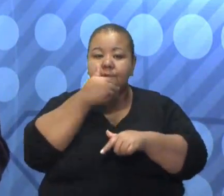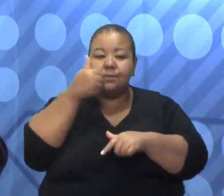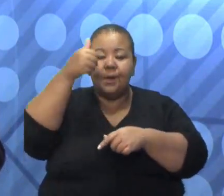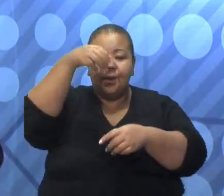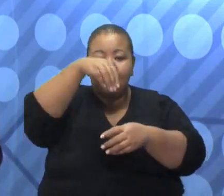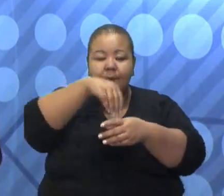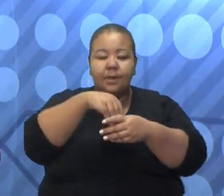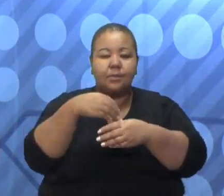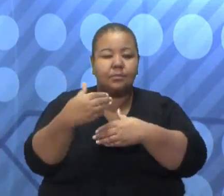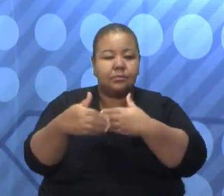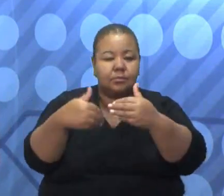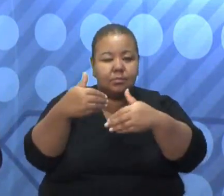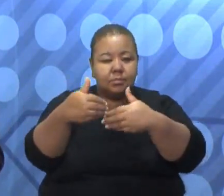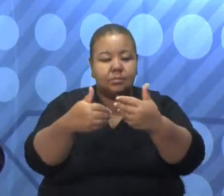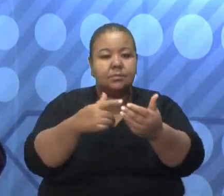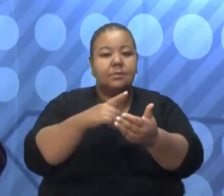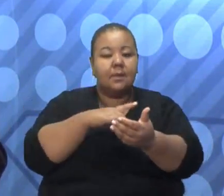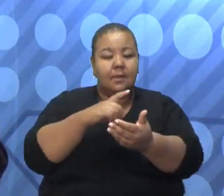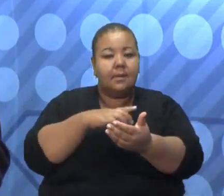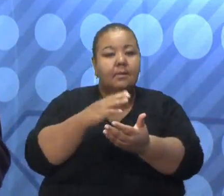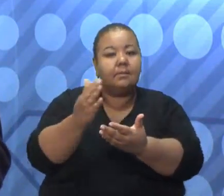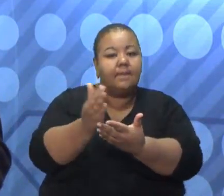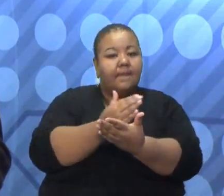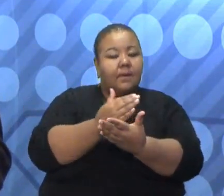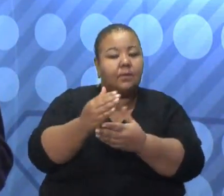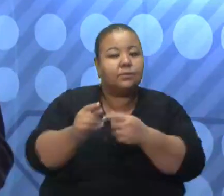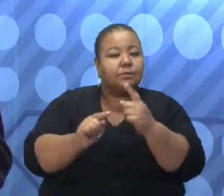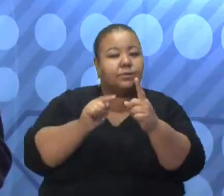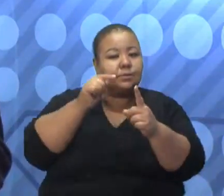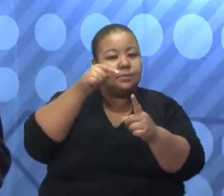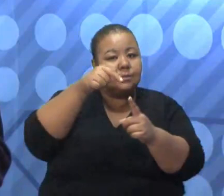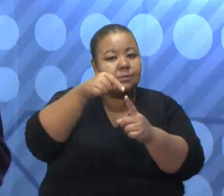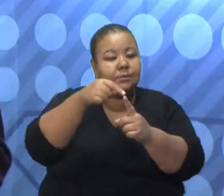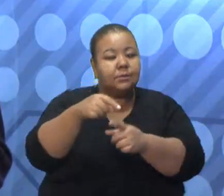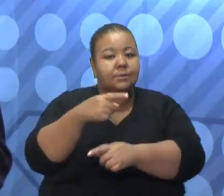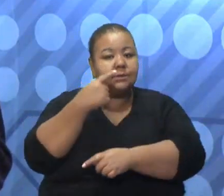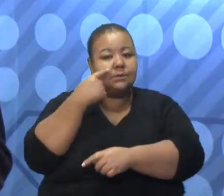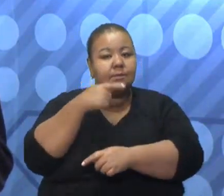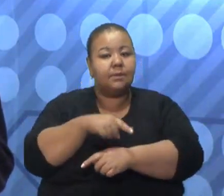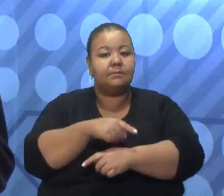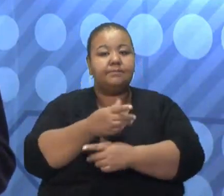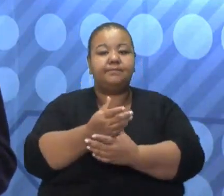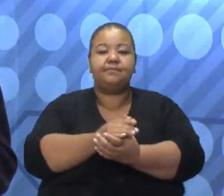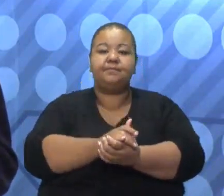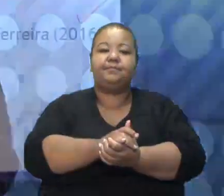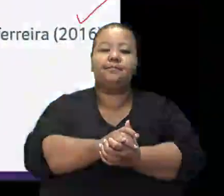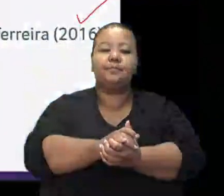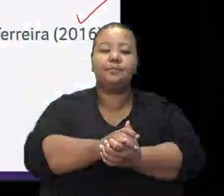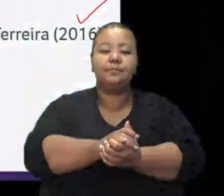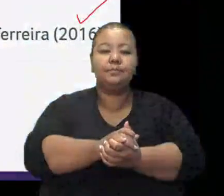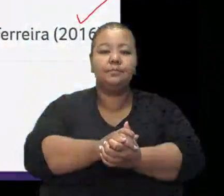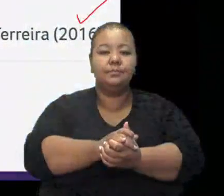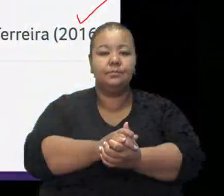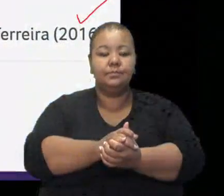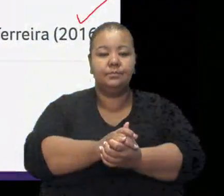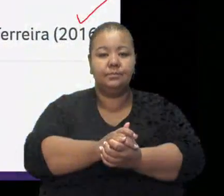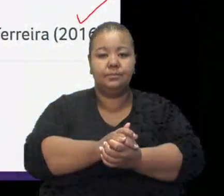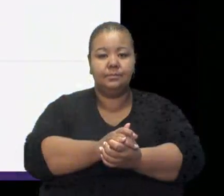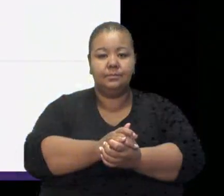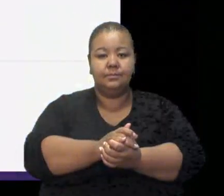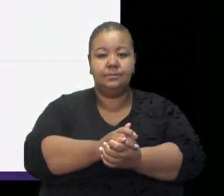processo. E aí existem alguns objetivos que a gente precisa destacar quando a gente trabalha com layout.